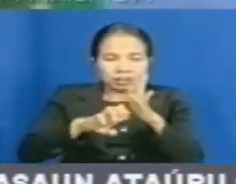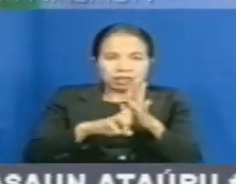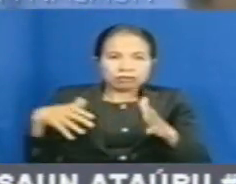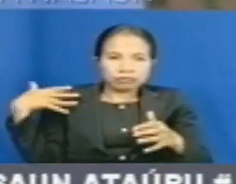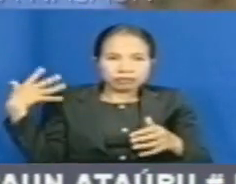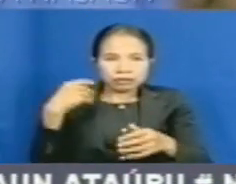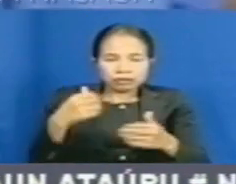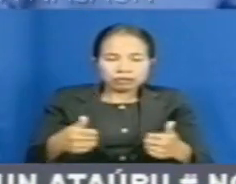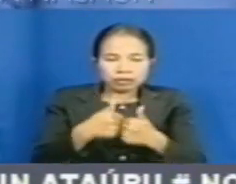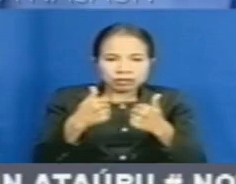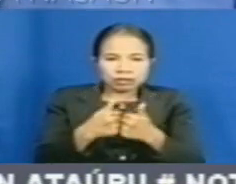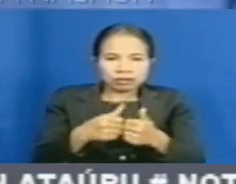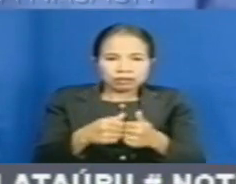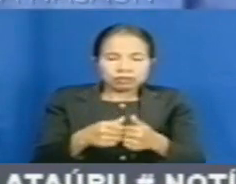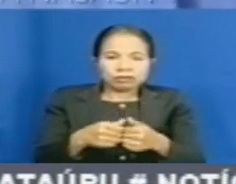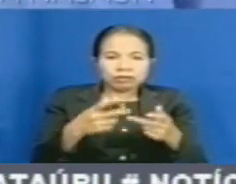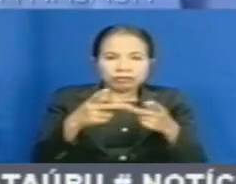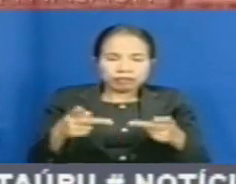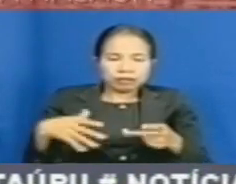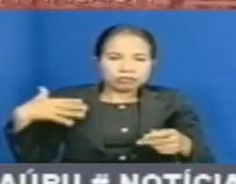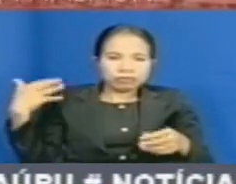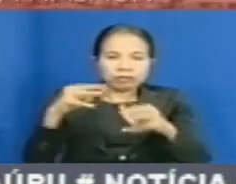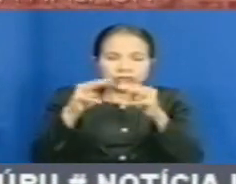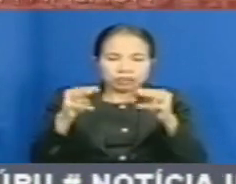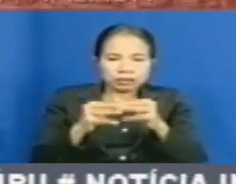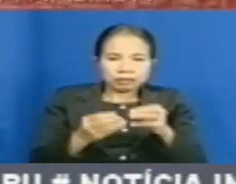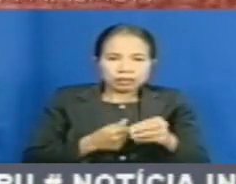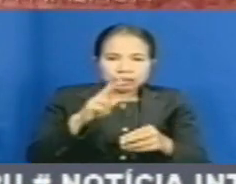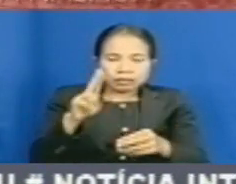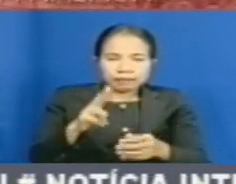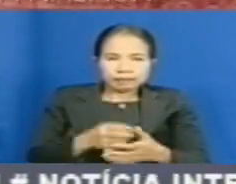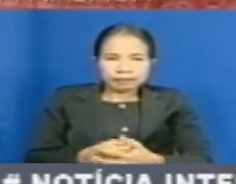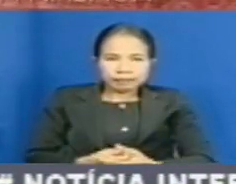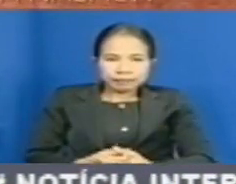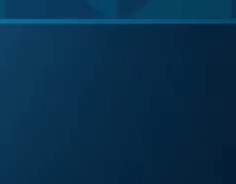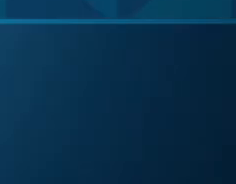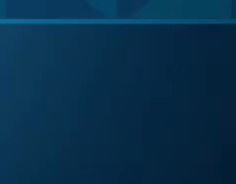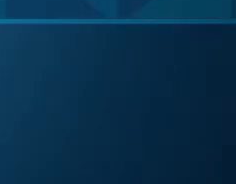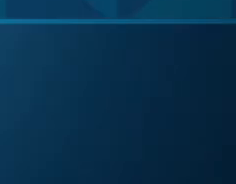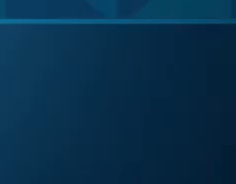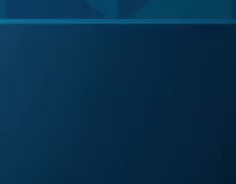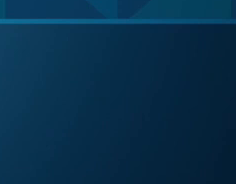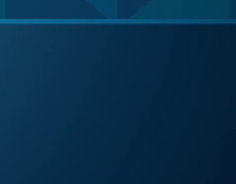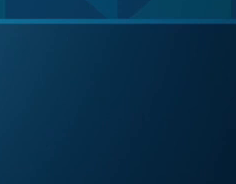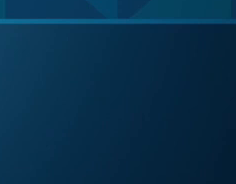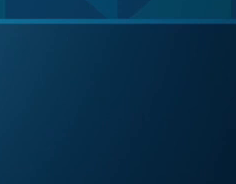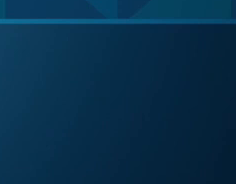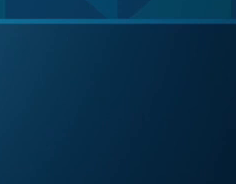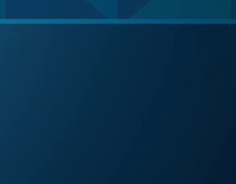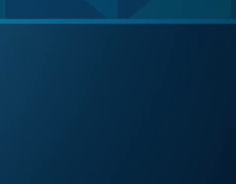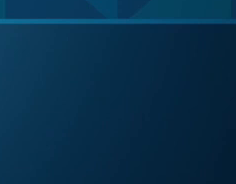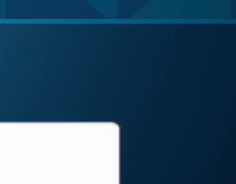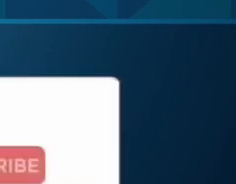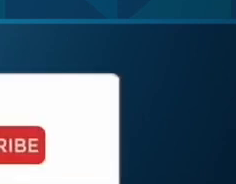no Desporto, no Centro de Juventude Município Eleu. Rússia Eleu, Tomás Salanha, RTTR. Atu retan